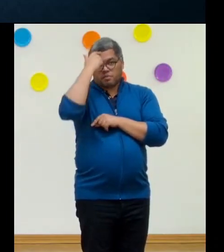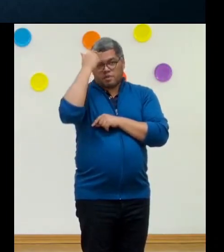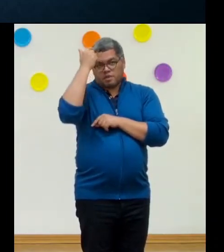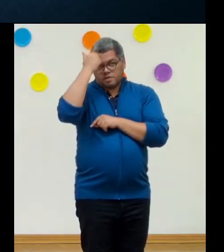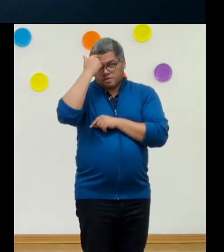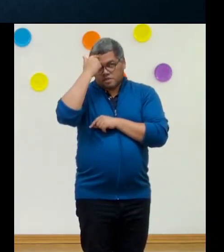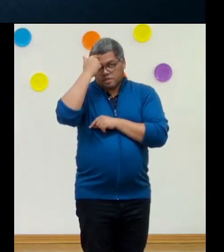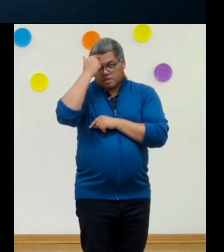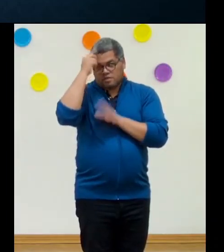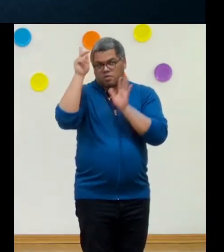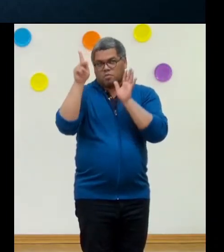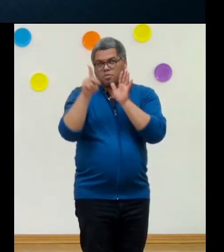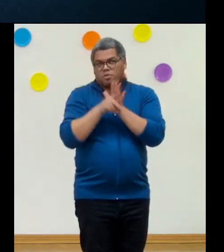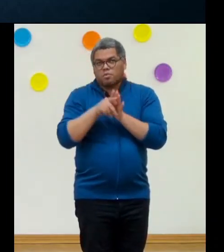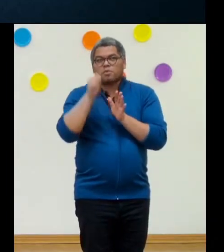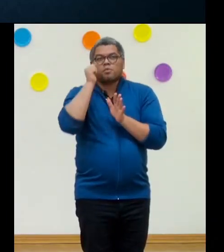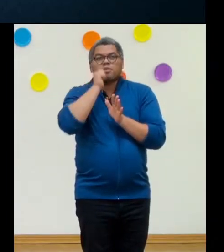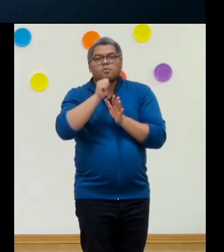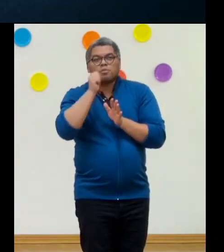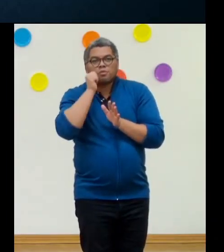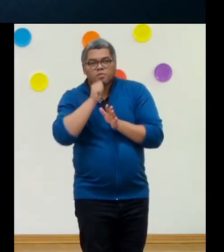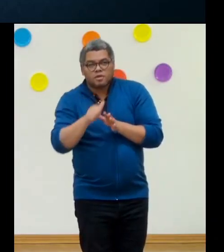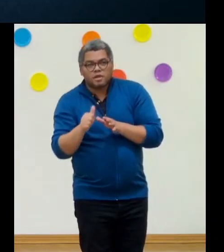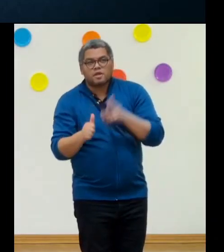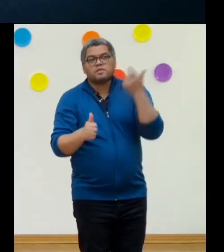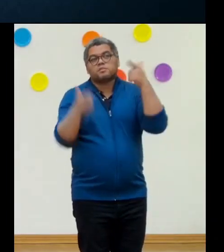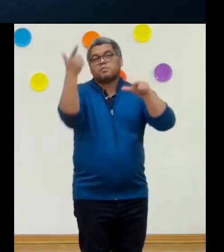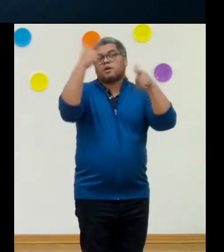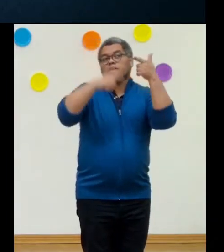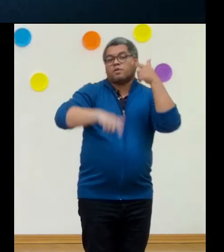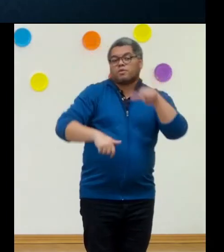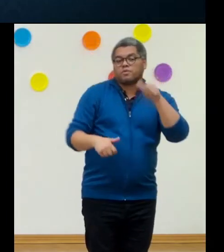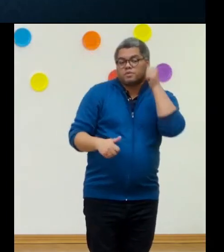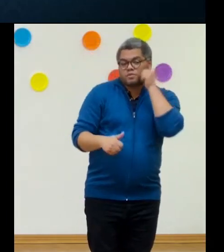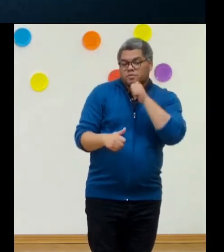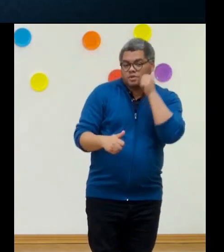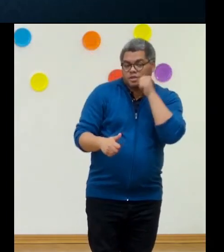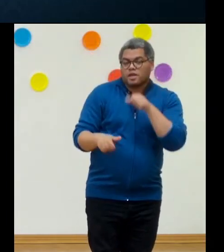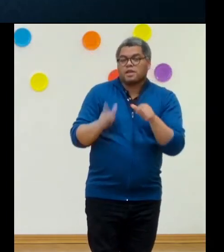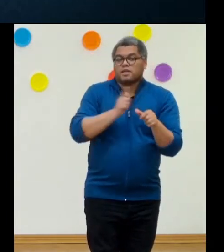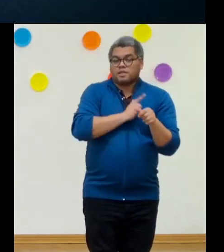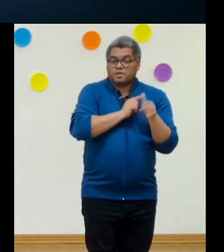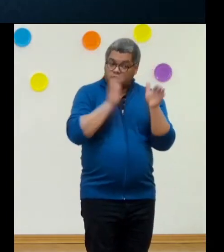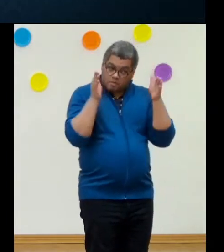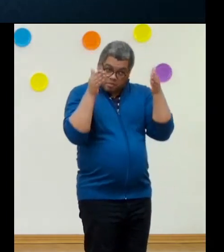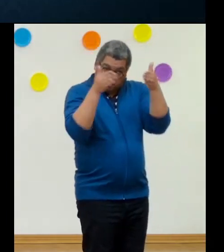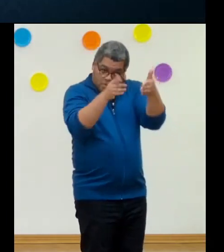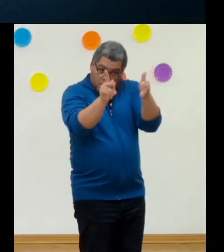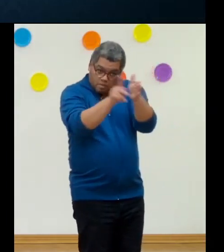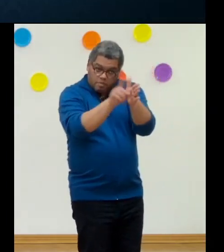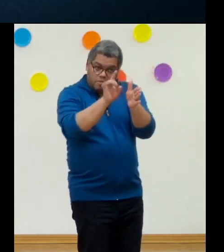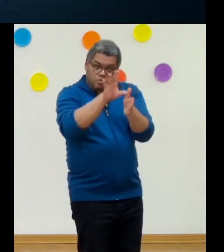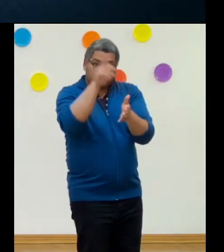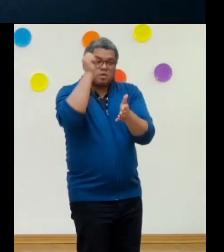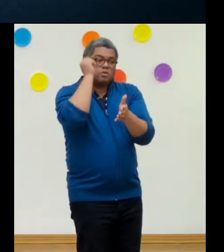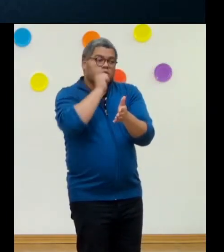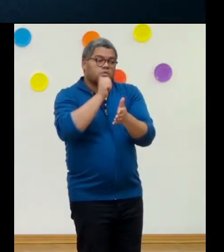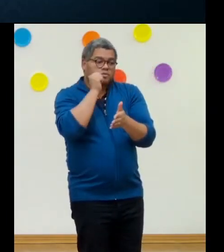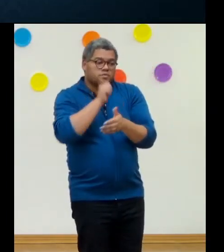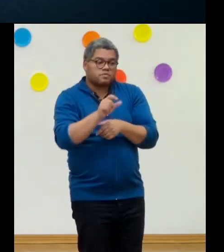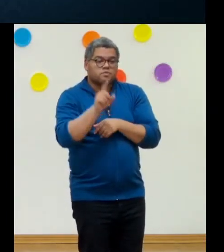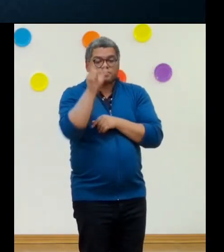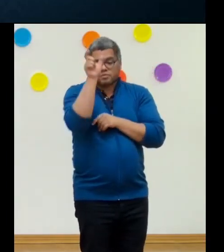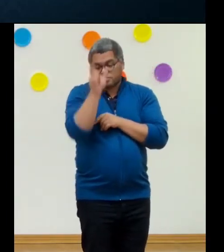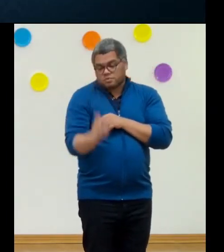para mulheres. Existem sites para relacionamentos extraconjugais só para mulheres. E uma dessas criadoras